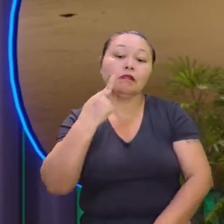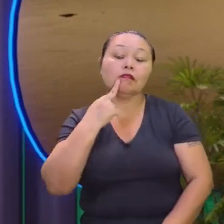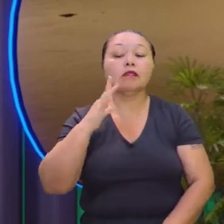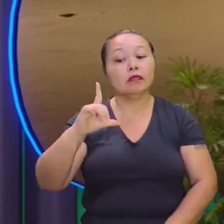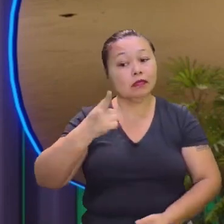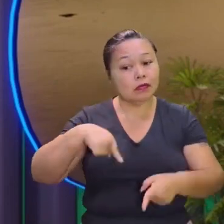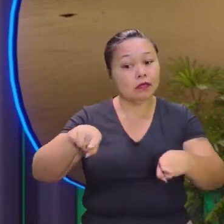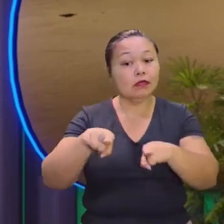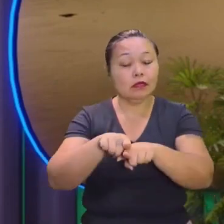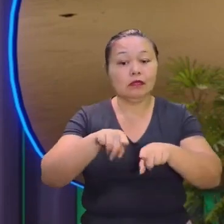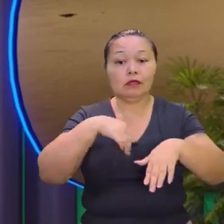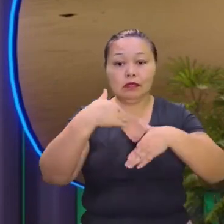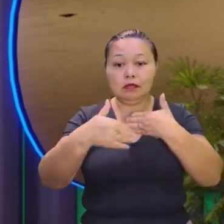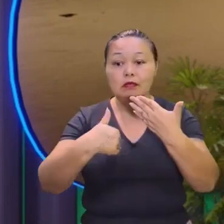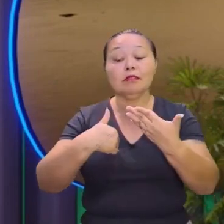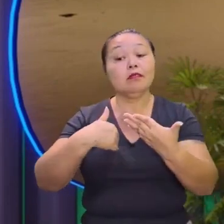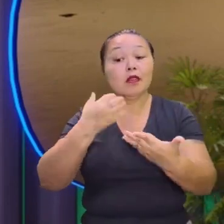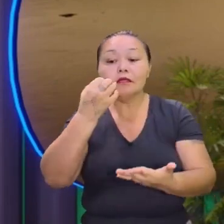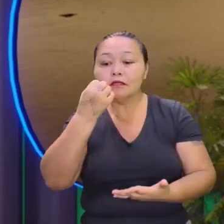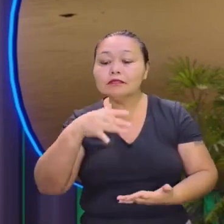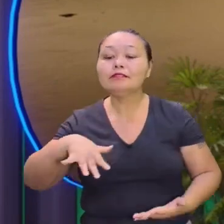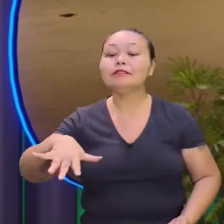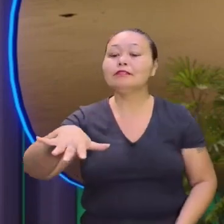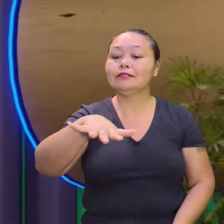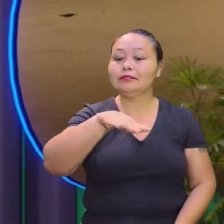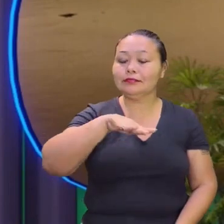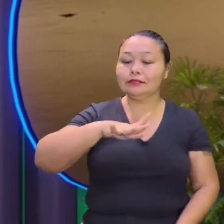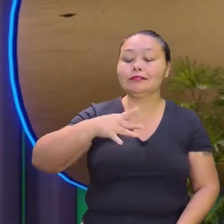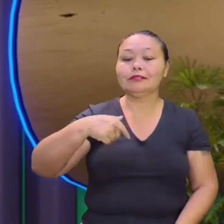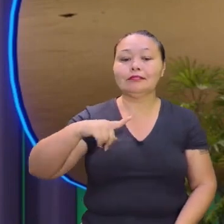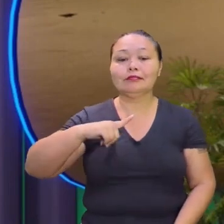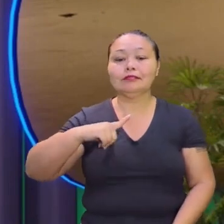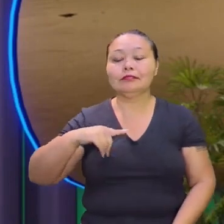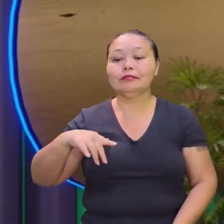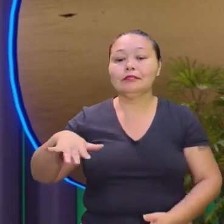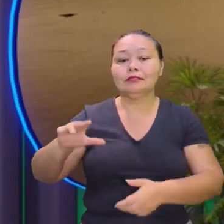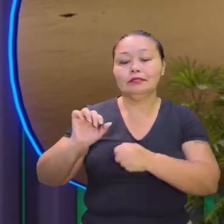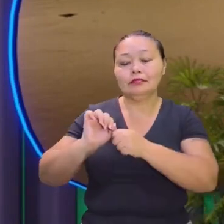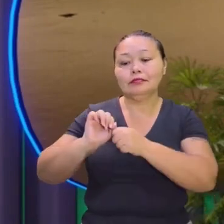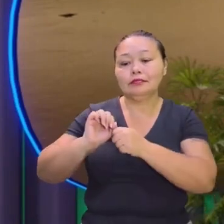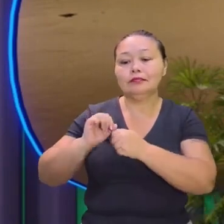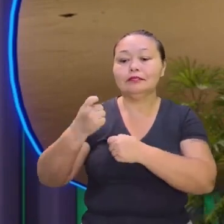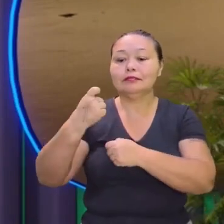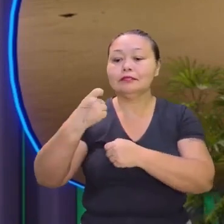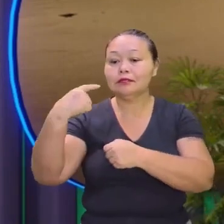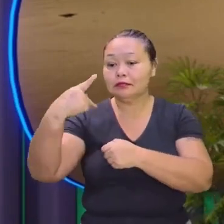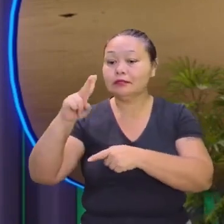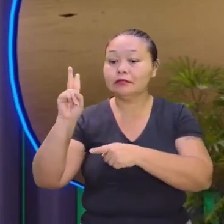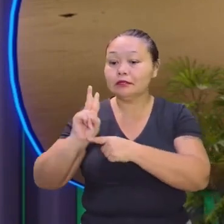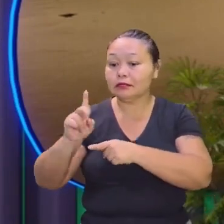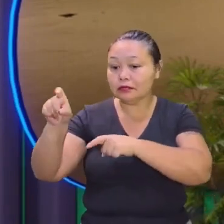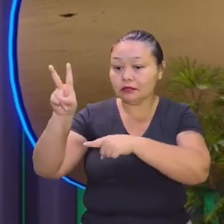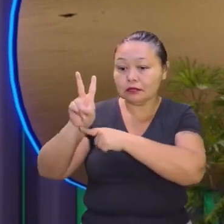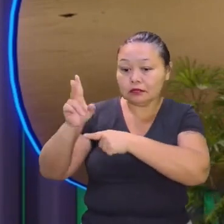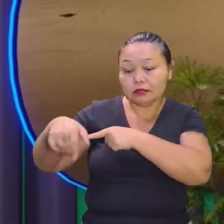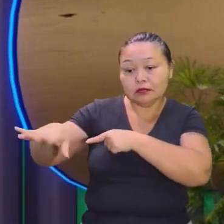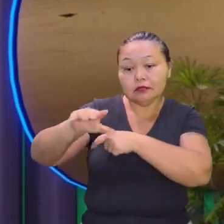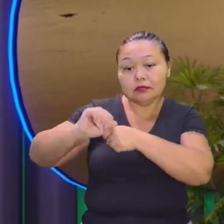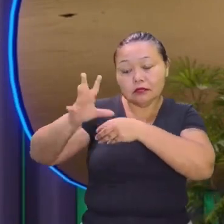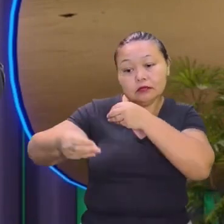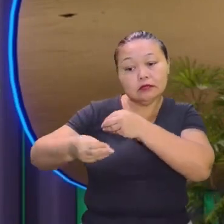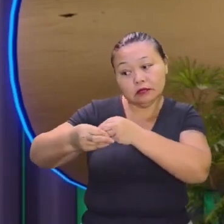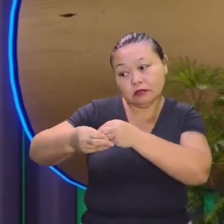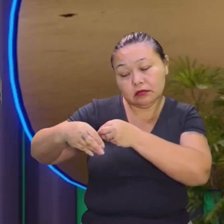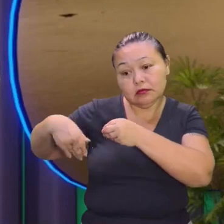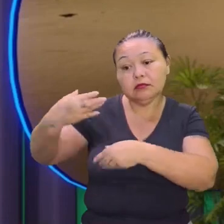uma tendência. É promissor esse mercado também. Exatamente. Na área de aquicultura em Rondônia. Exatamente.